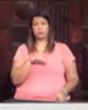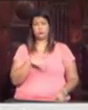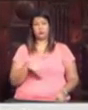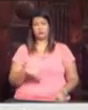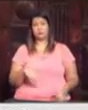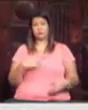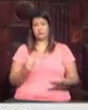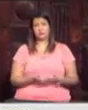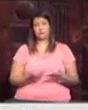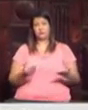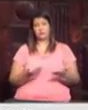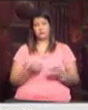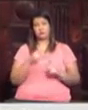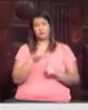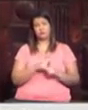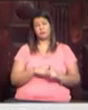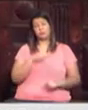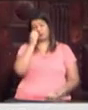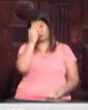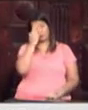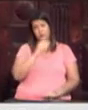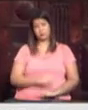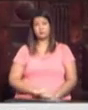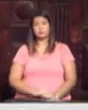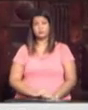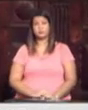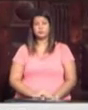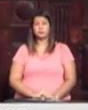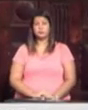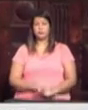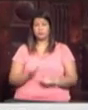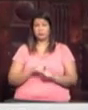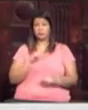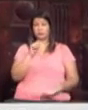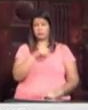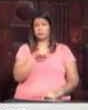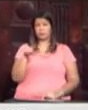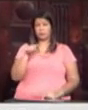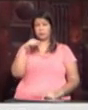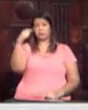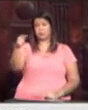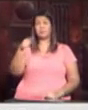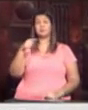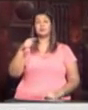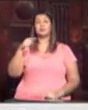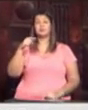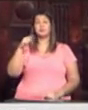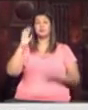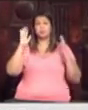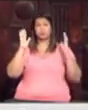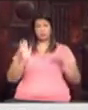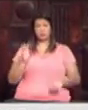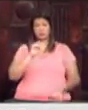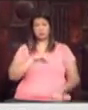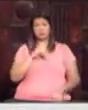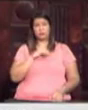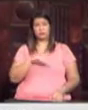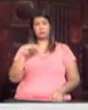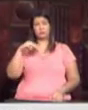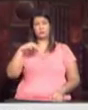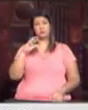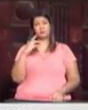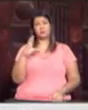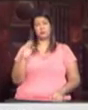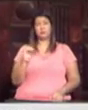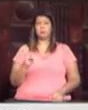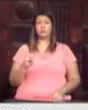salários relativos ao mês de fevereiro. Semana que vem, eles já deveriam estar recebendo os seus salários relativos ao